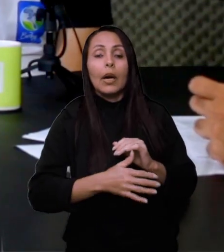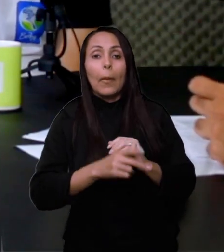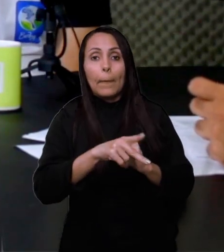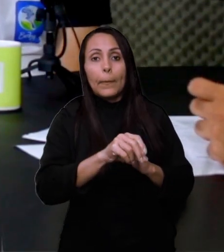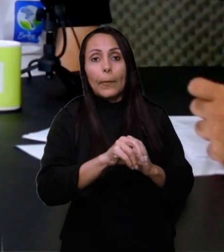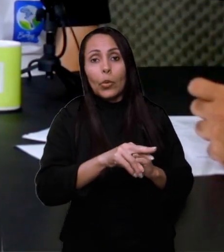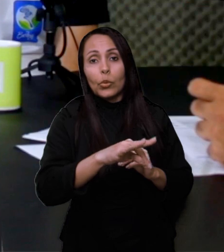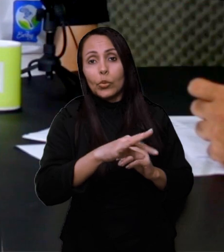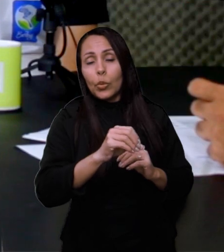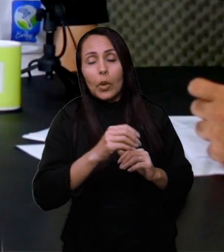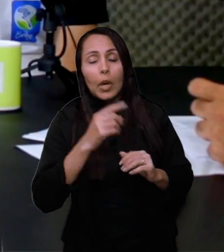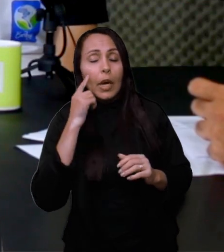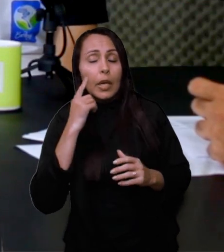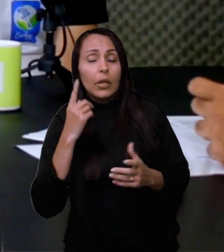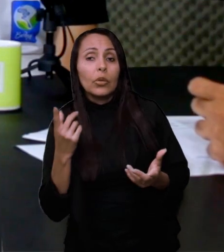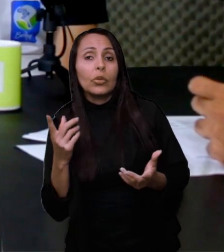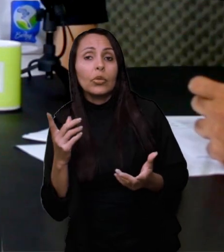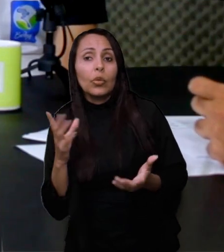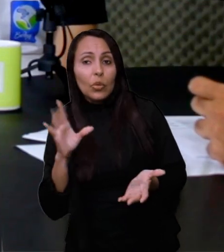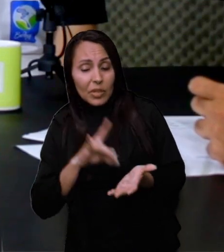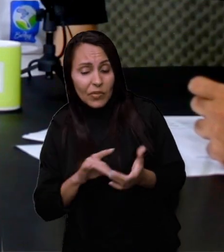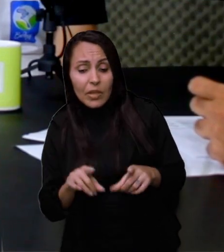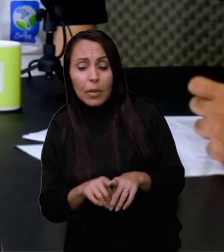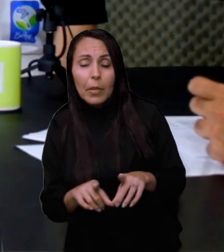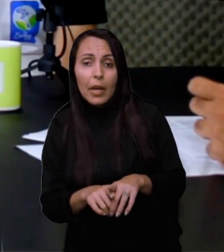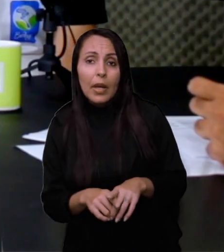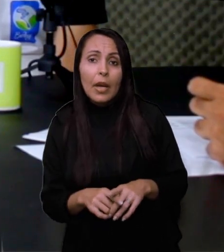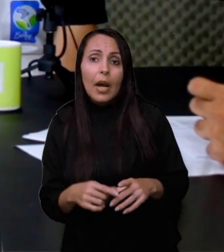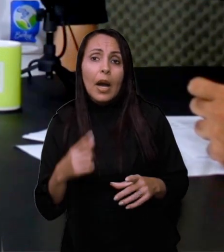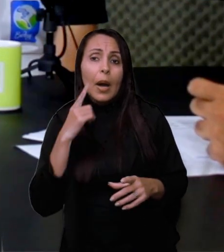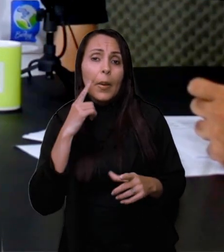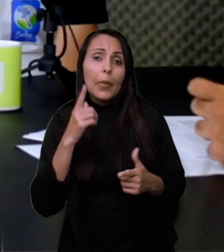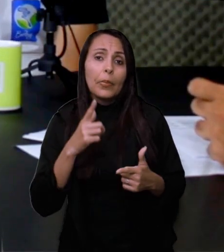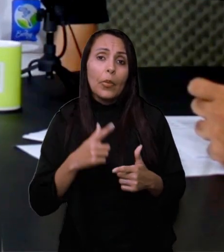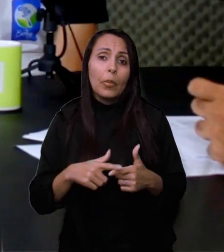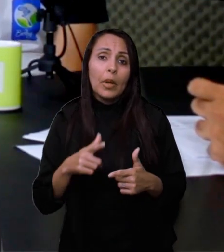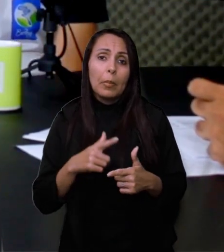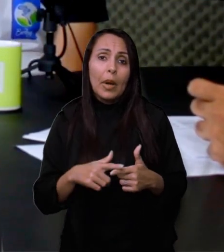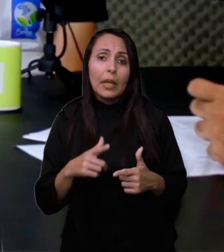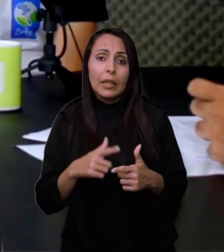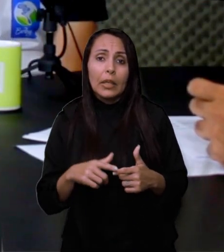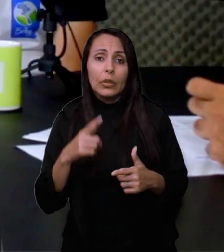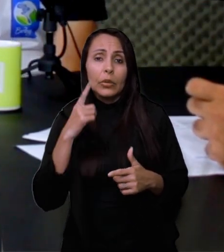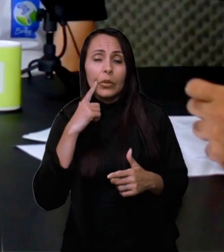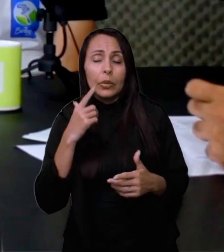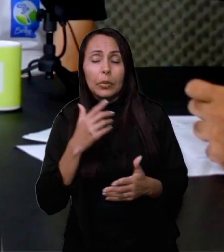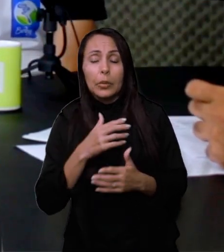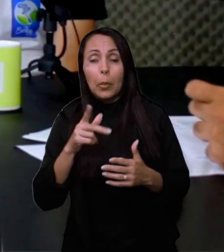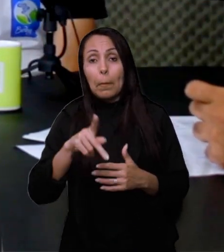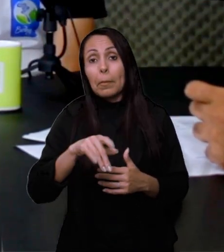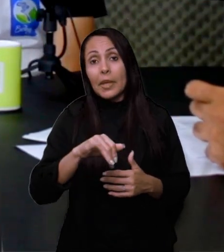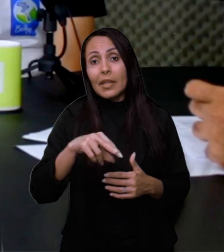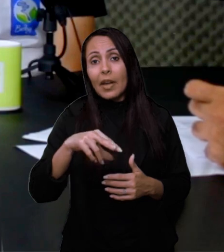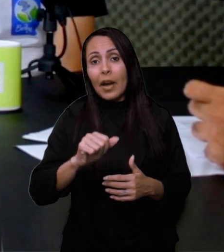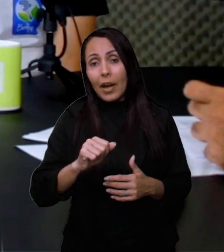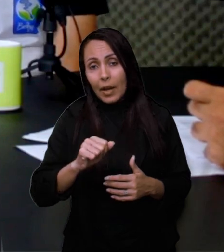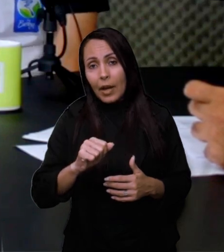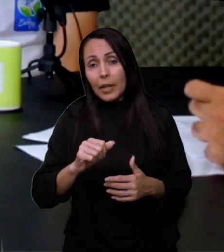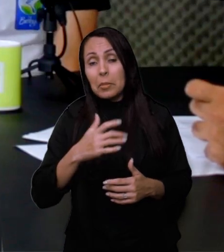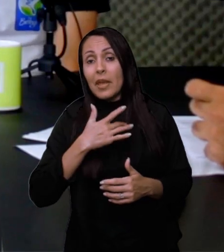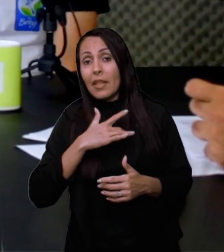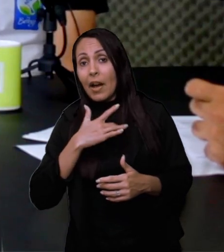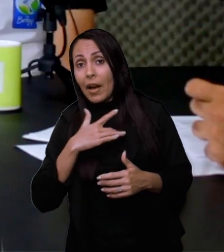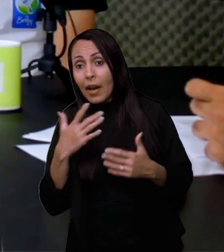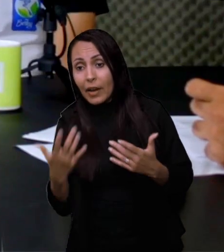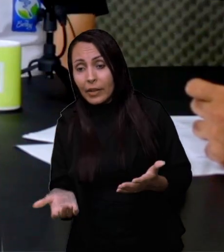viviam ali também. Inclusive é o que traz a problemática também dos incidentes na praia do Pina, né? De Piedade, por aí vai. Uhum.